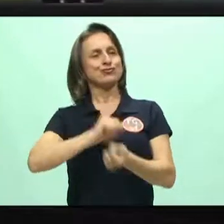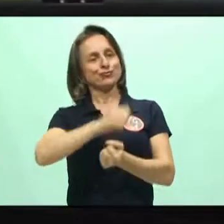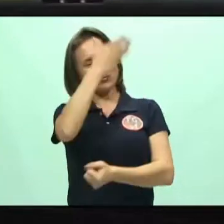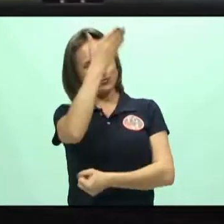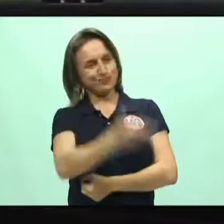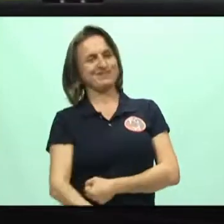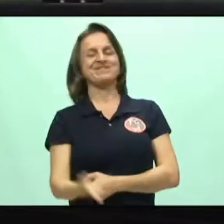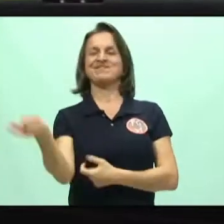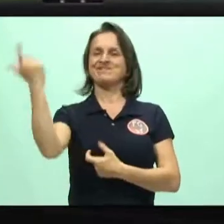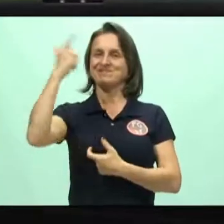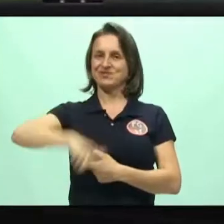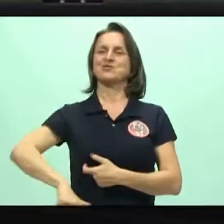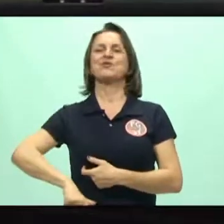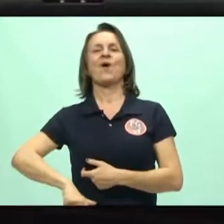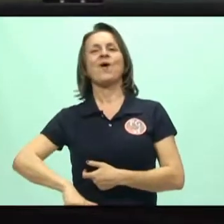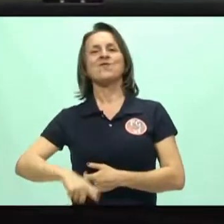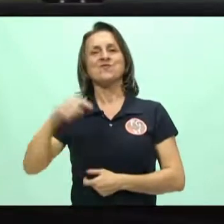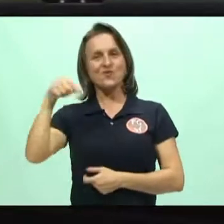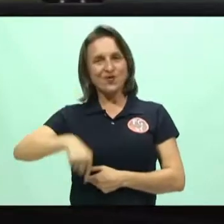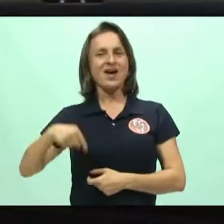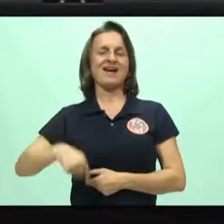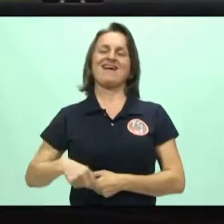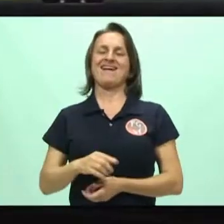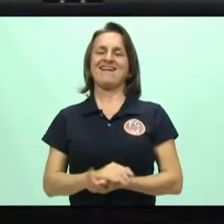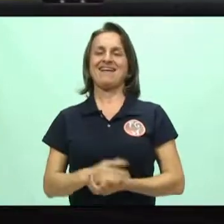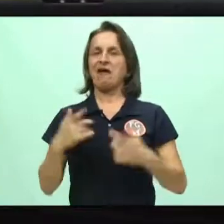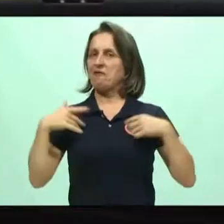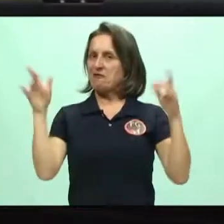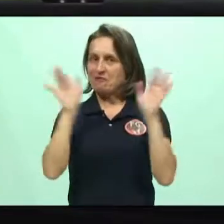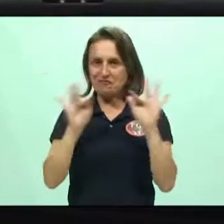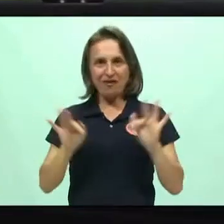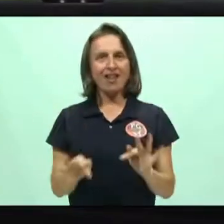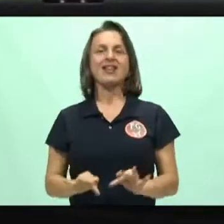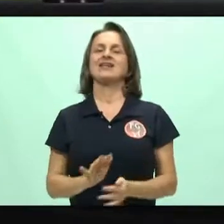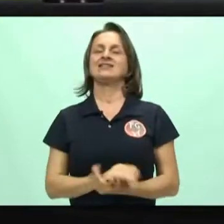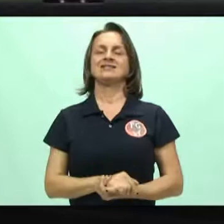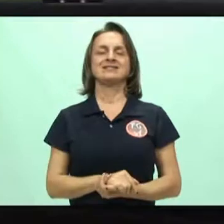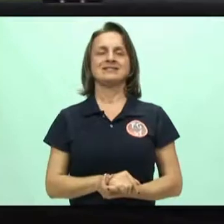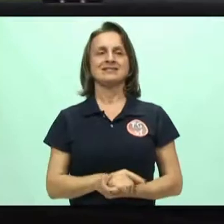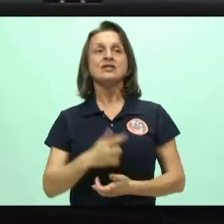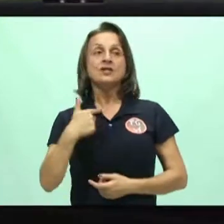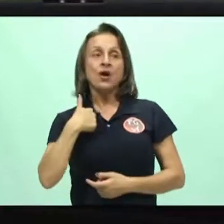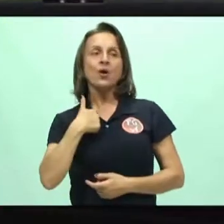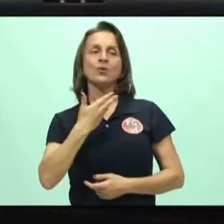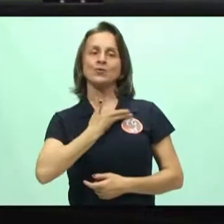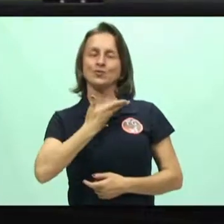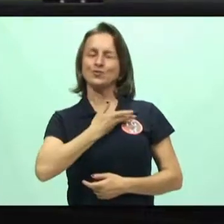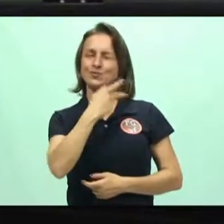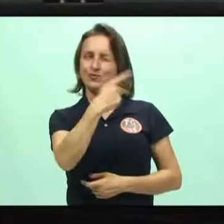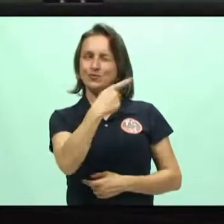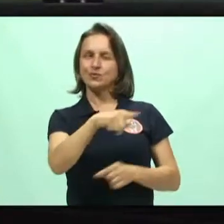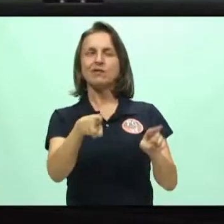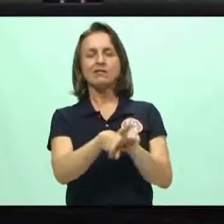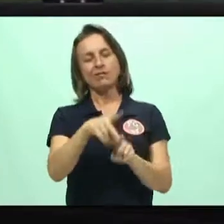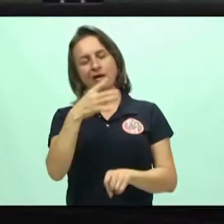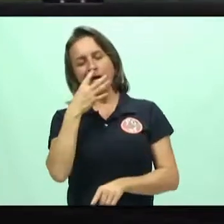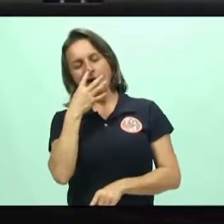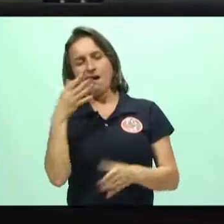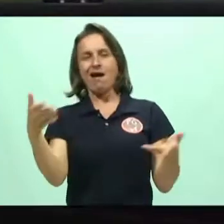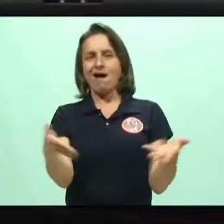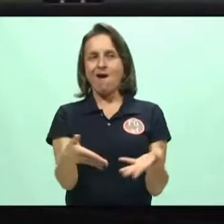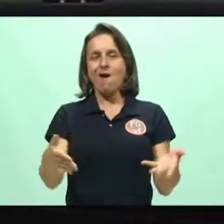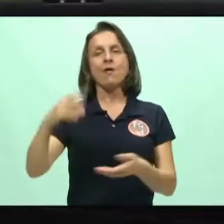novamente nessa legislatura eu fico muito feliz mesmo de ser seu amigo e de admirá-lo hoje como